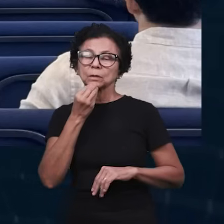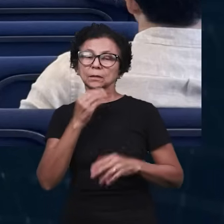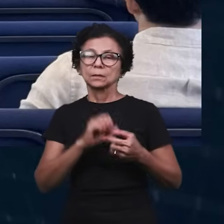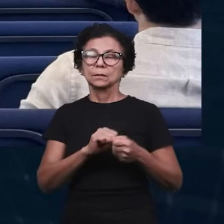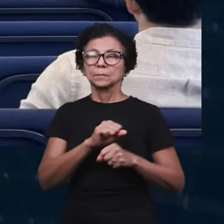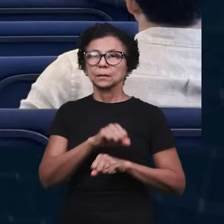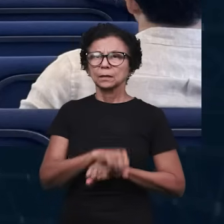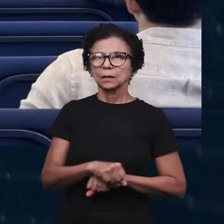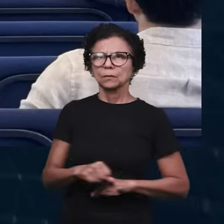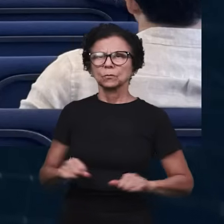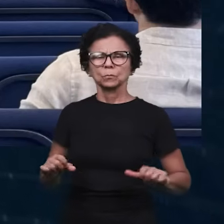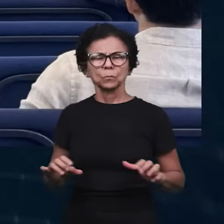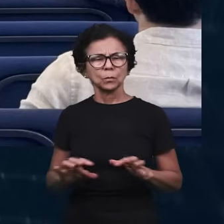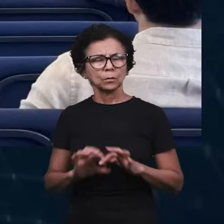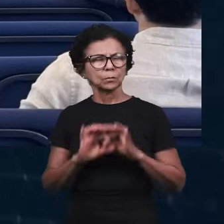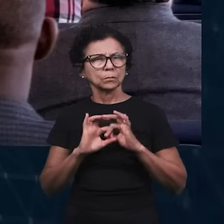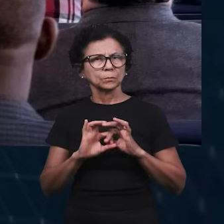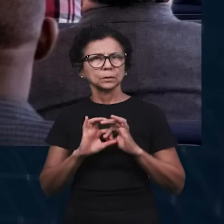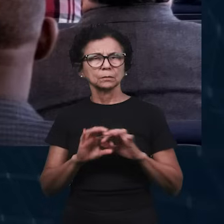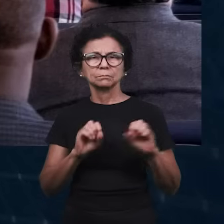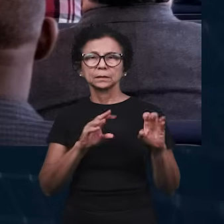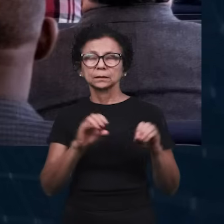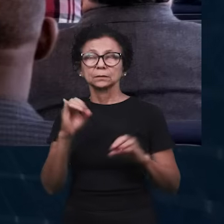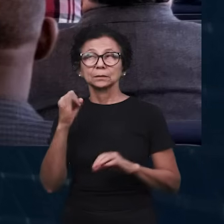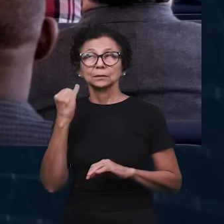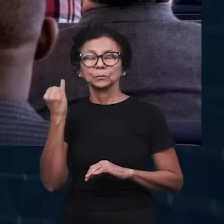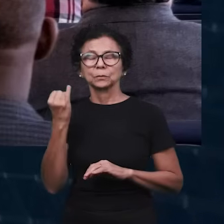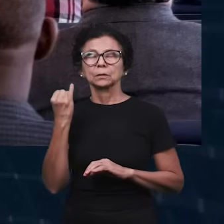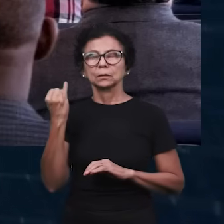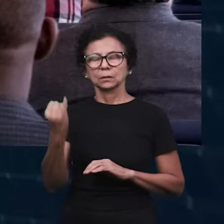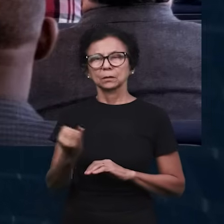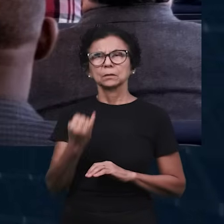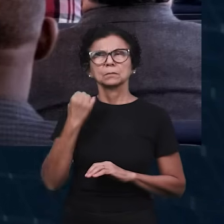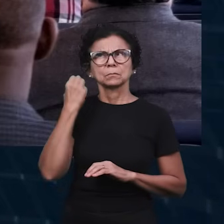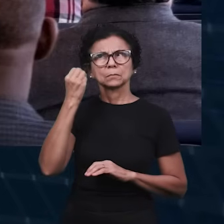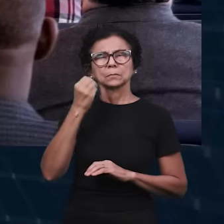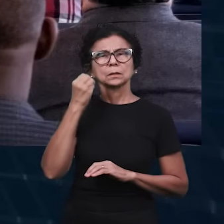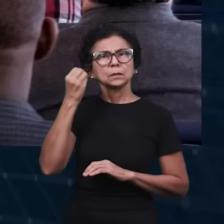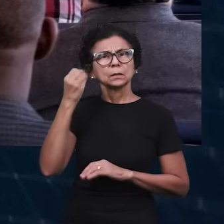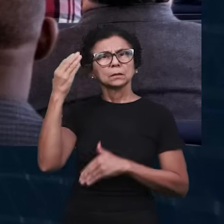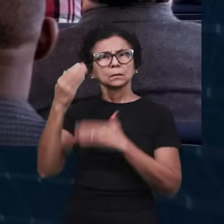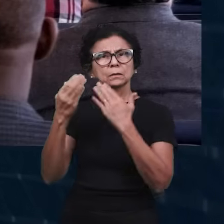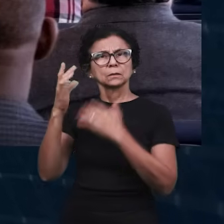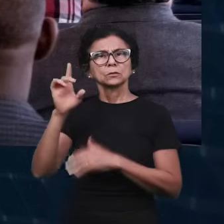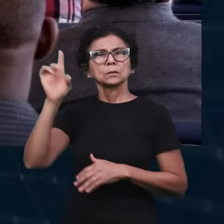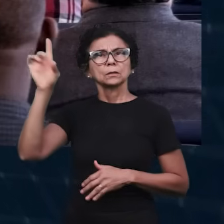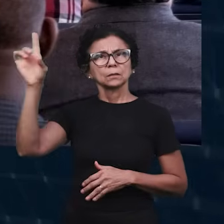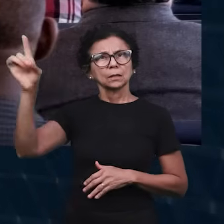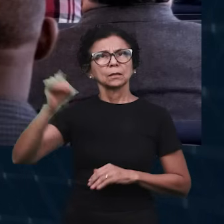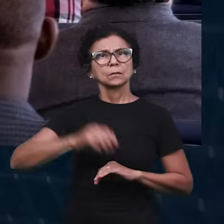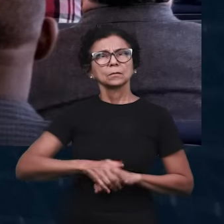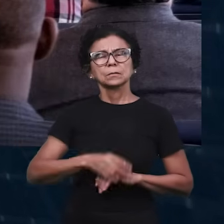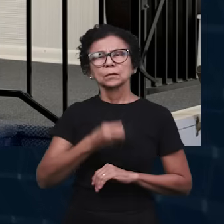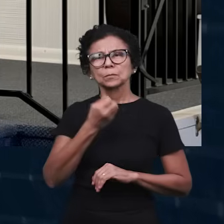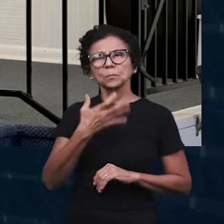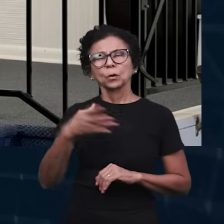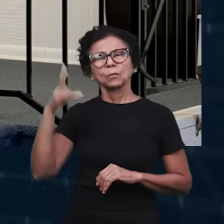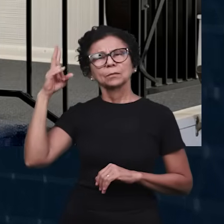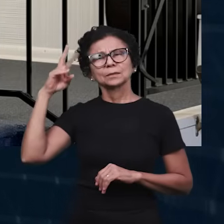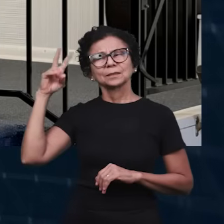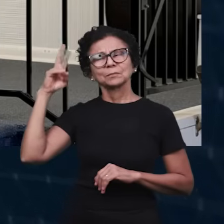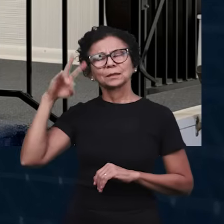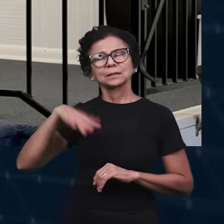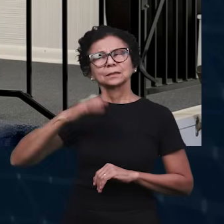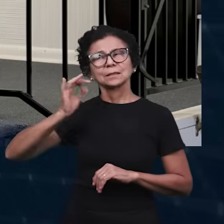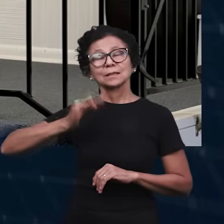Foram momentos de intensa comunhão, valiosos ensinamentos e muitas experiências com Deus, deixando lembranças